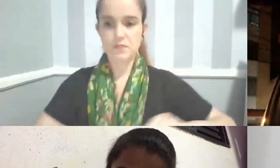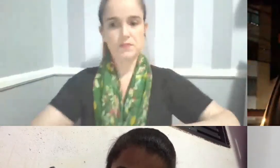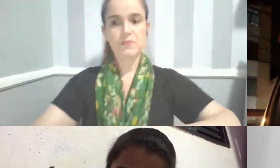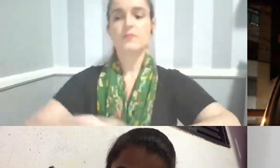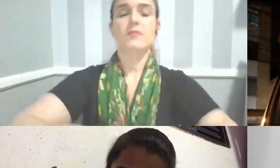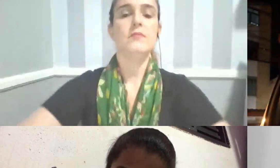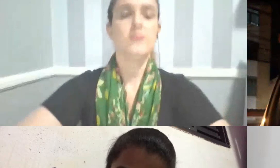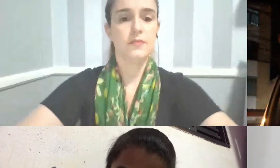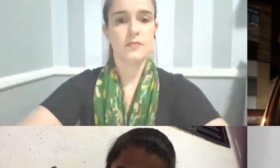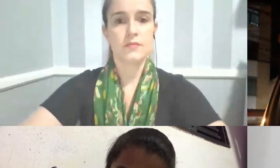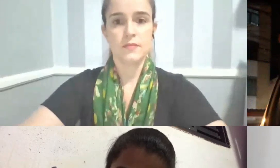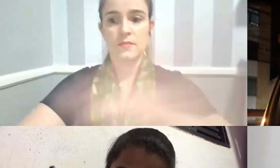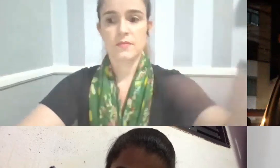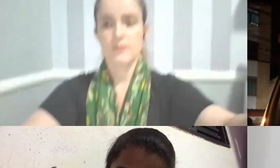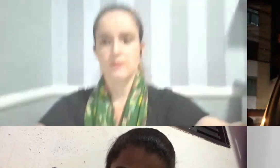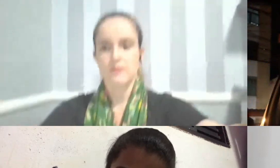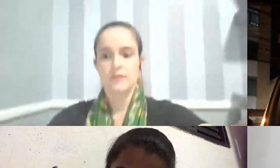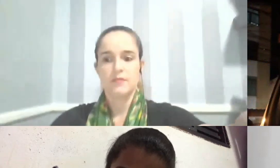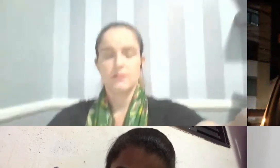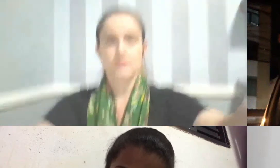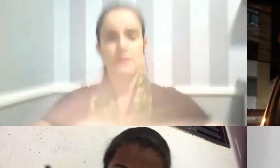doeu. Aham.